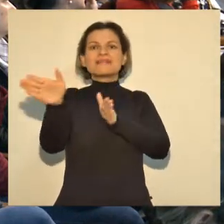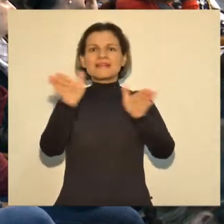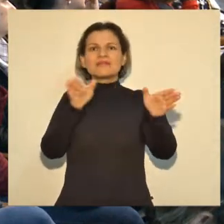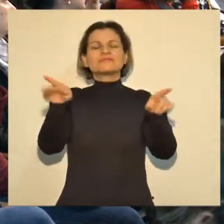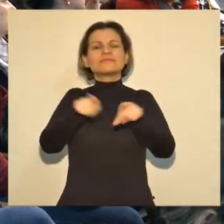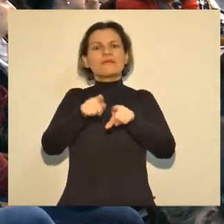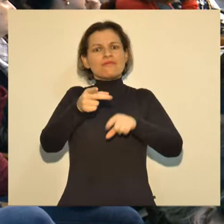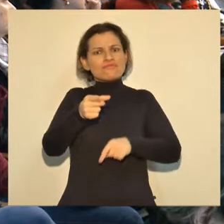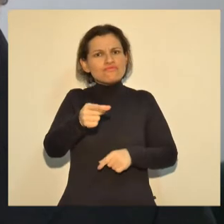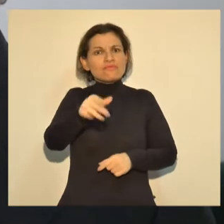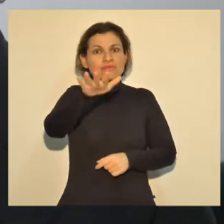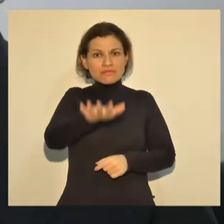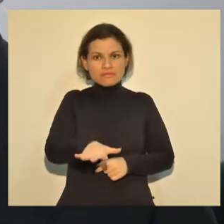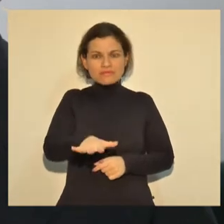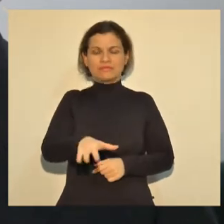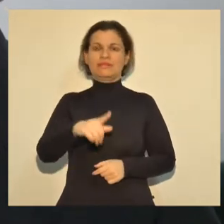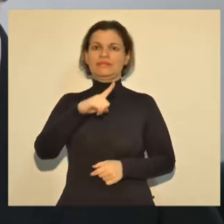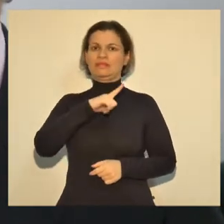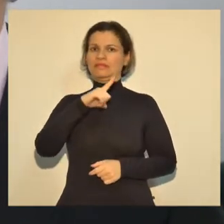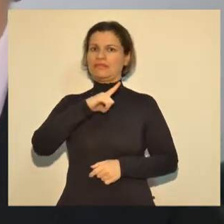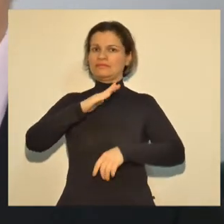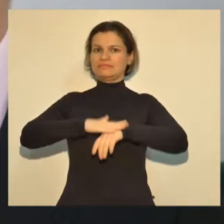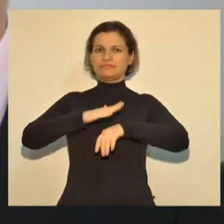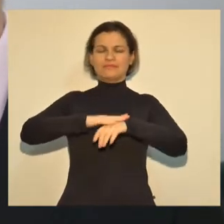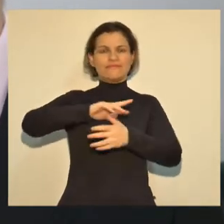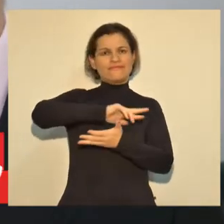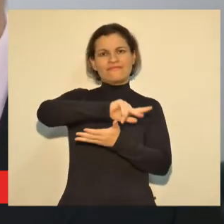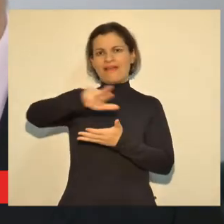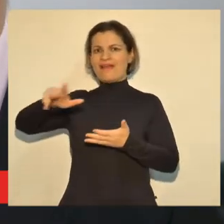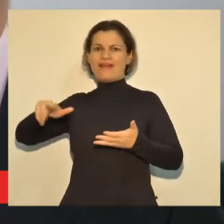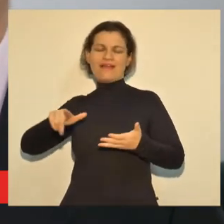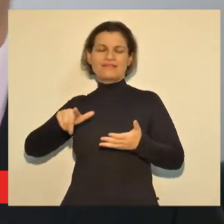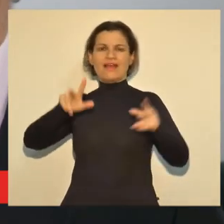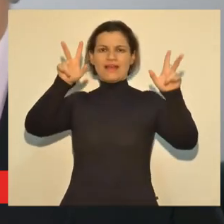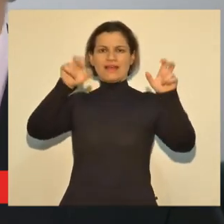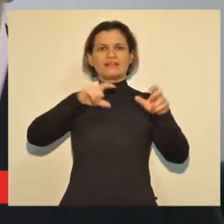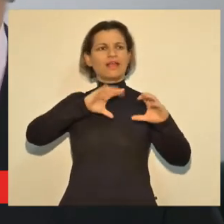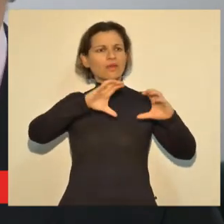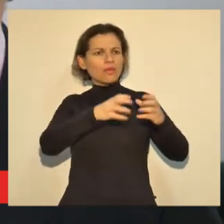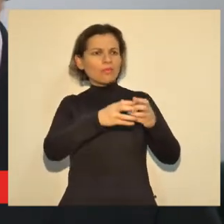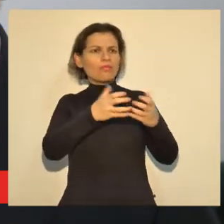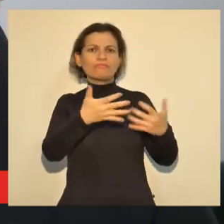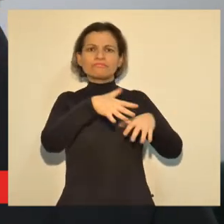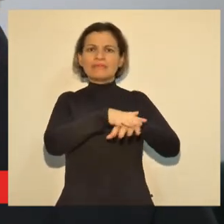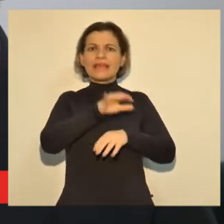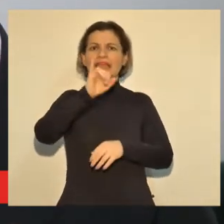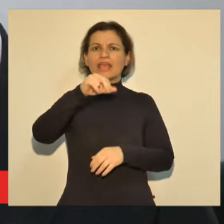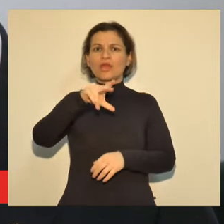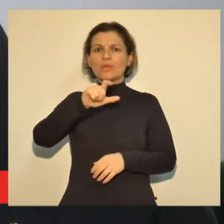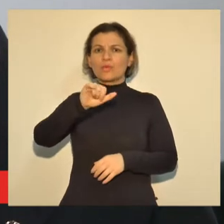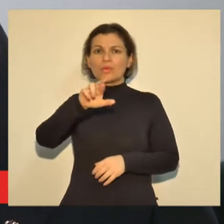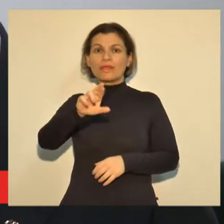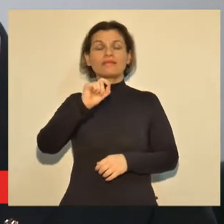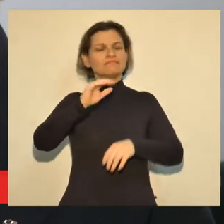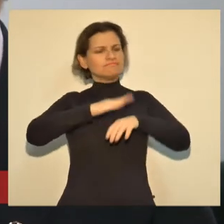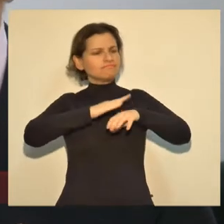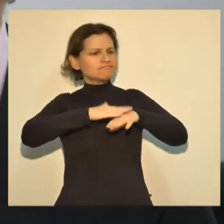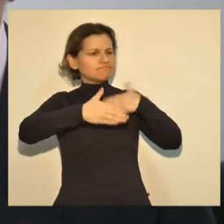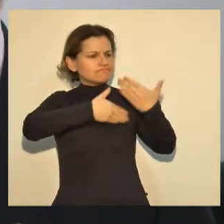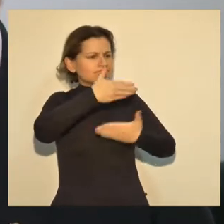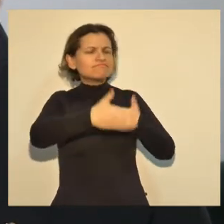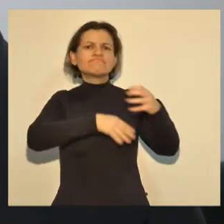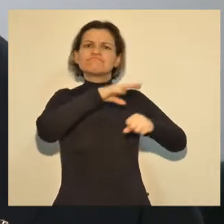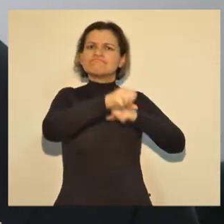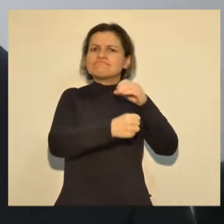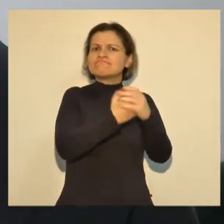acesso e permanência. Nós temos feito diversos assuntos, né? Temos um grupo Incluir, buscando ações que a gente